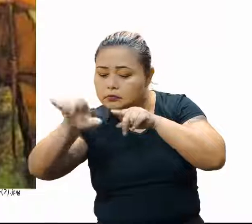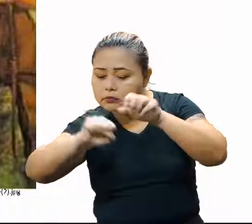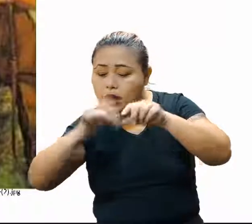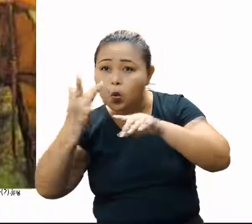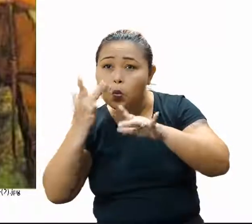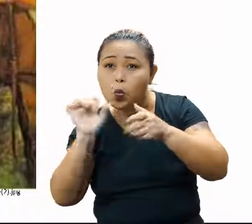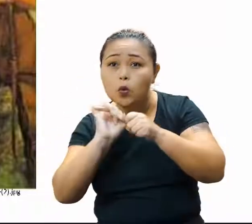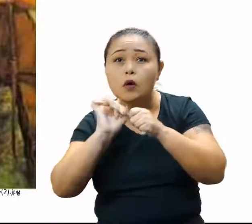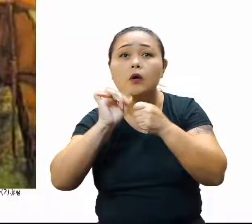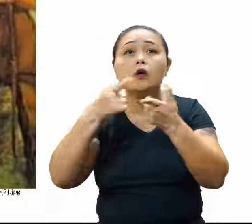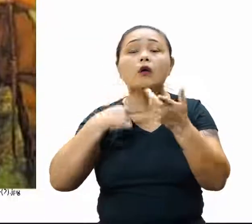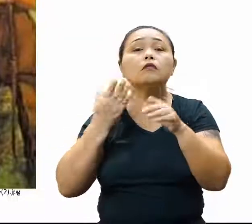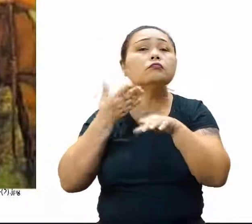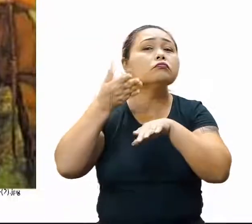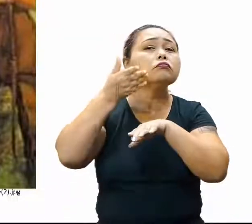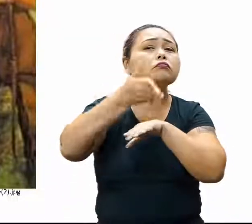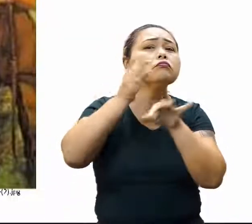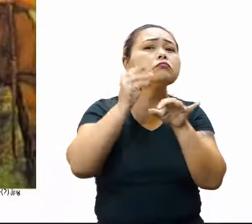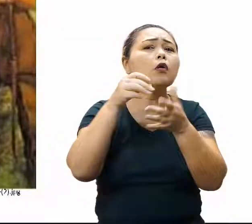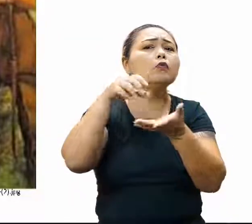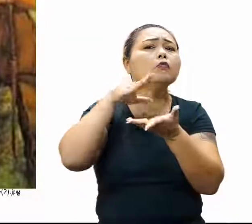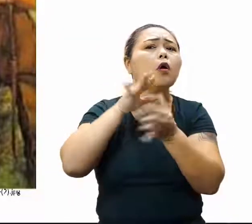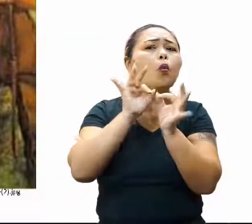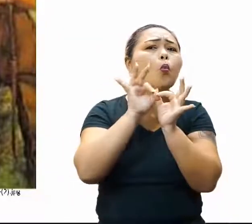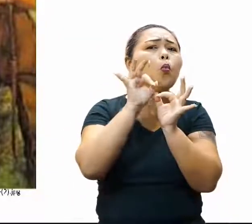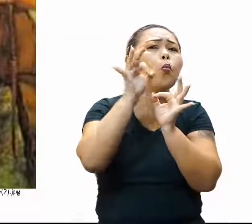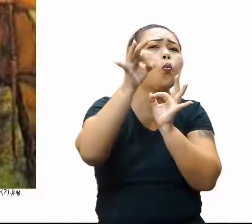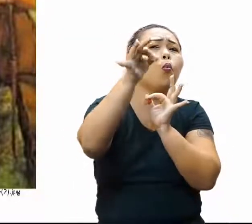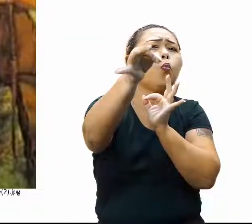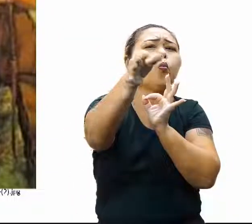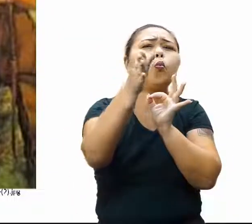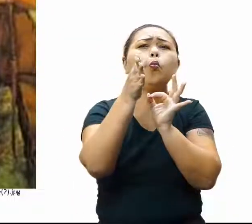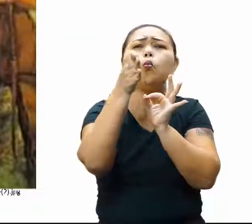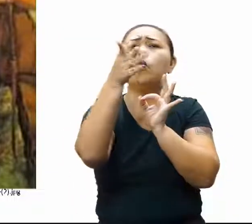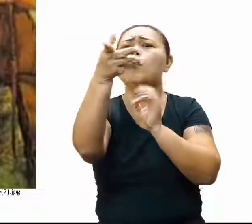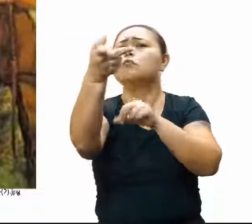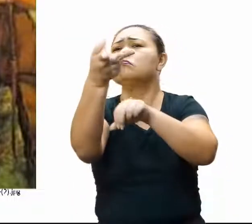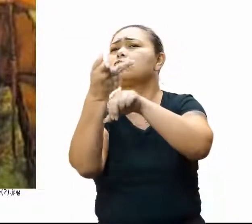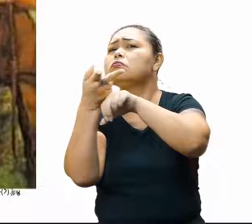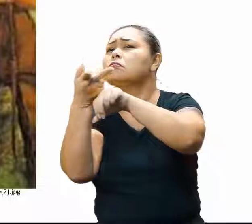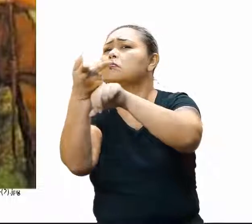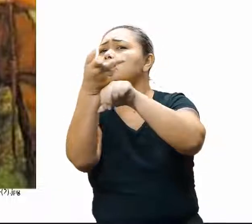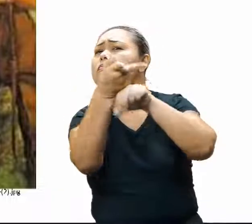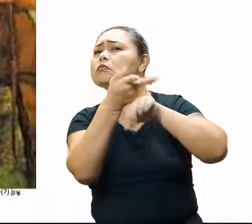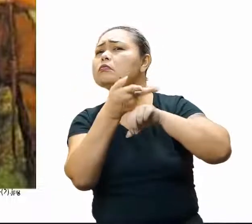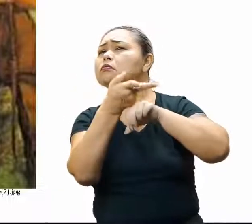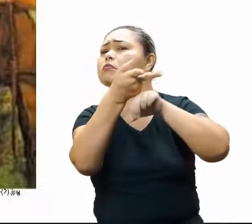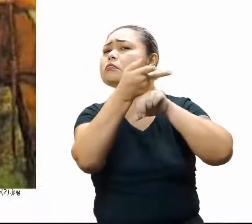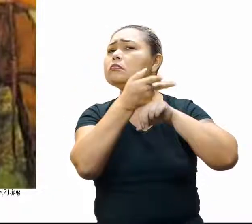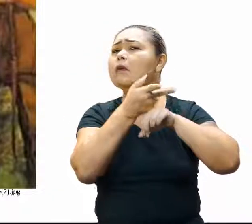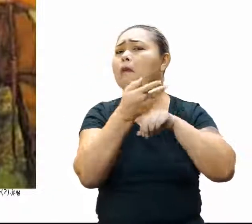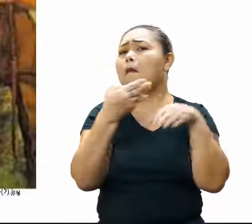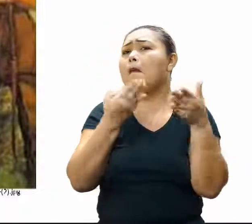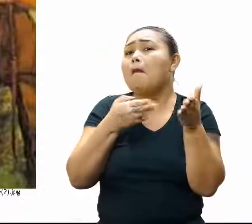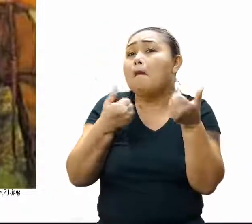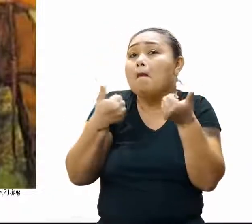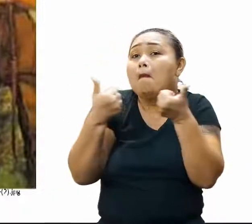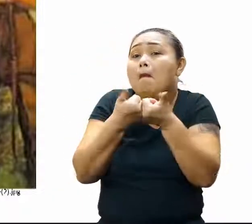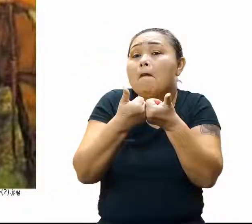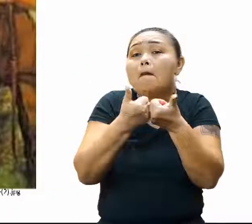às regiões mais longínquas, as regiões ribeirinhas